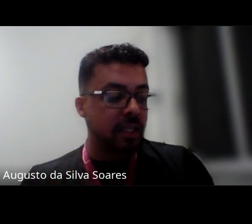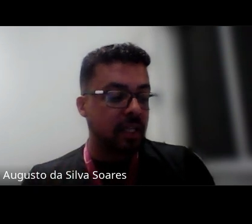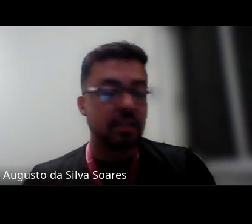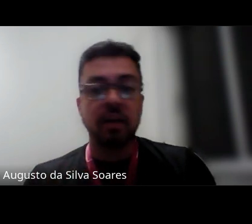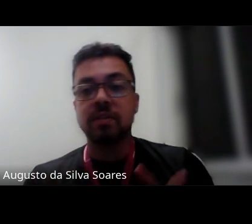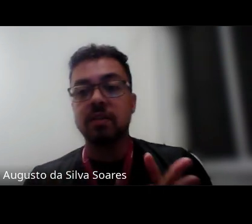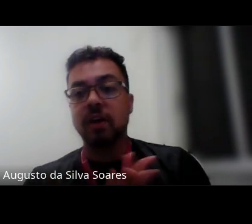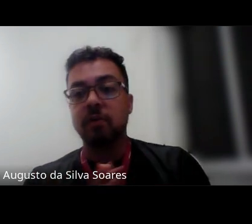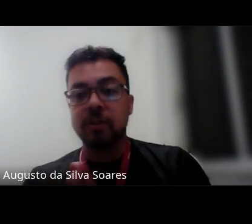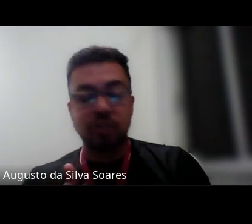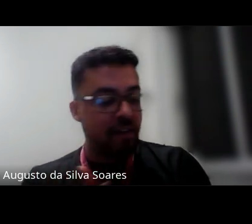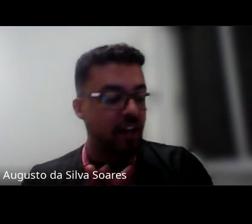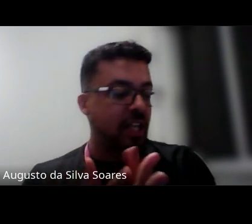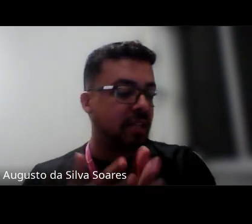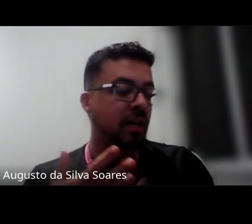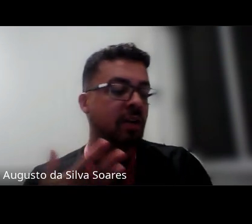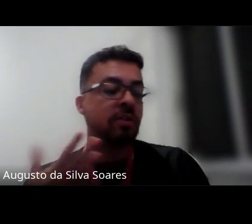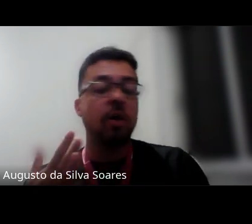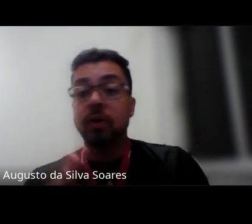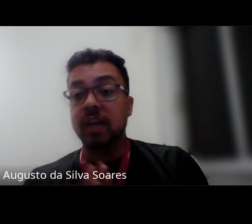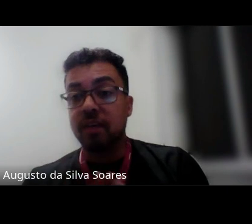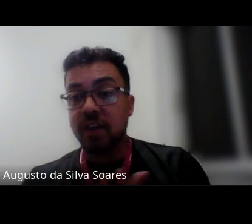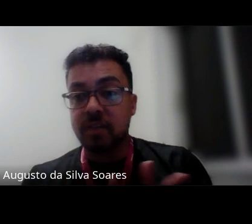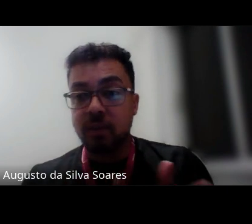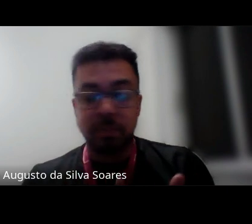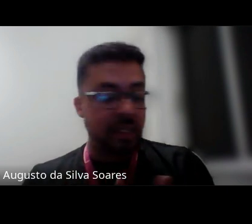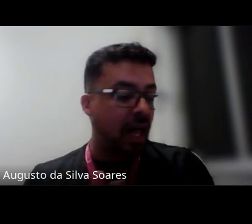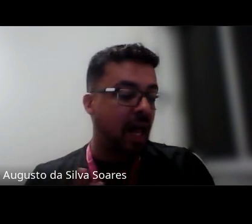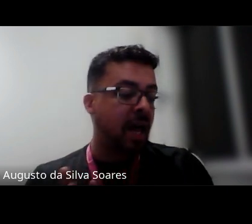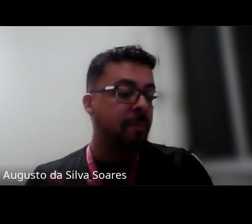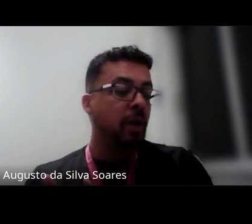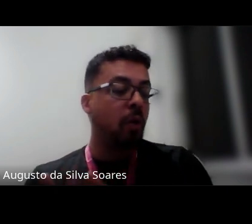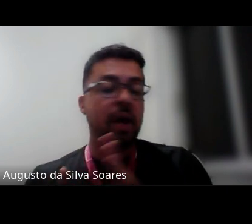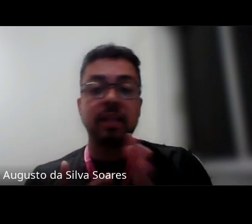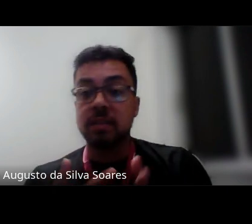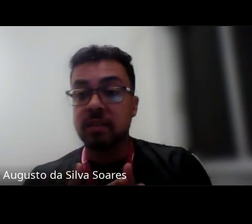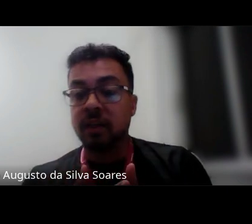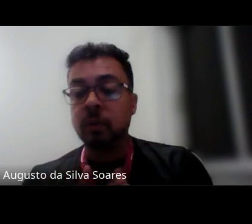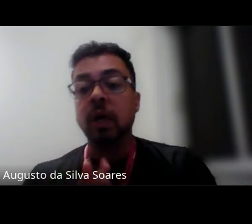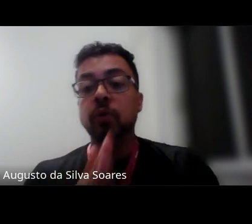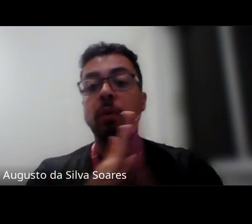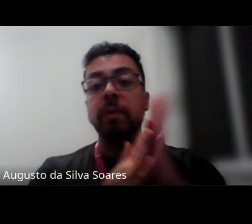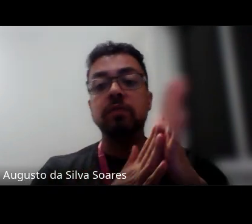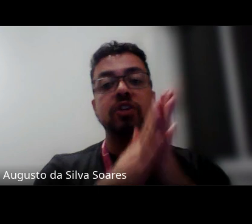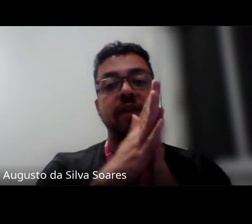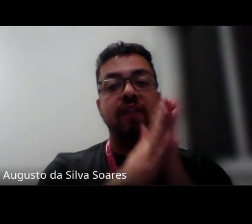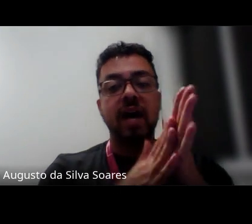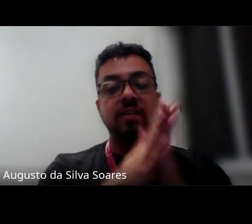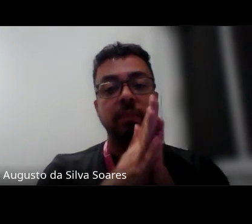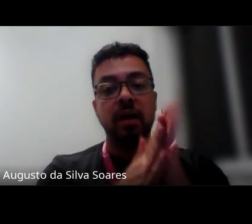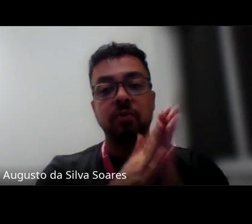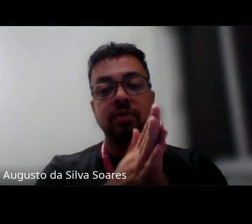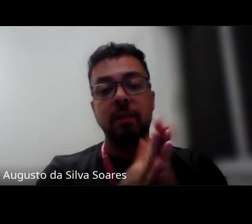a apresentação, vocês viram a condição de lavagem das mãos, o que é infecção hospitalar, qual é a atenção. No momento de